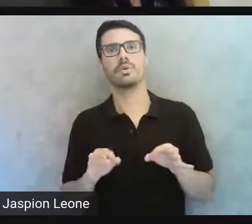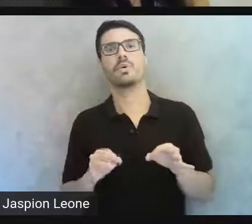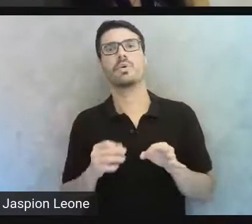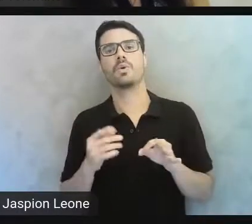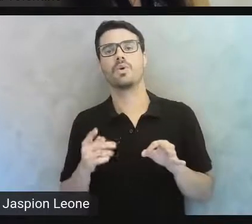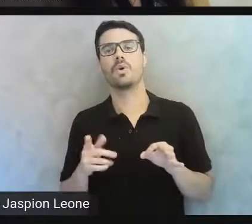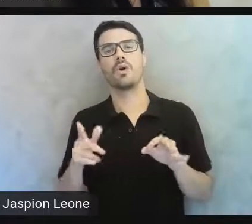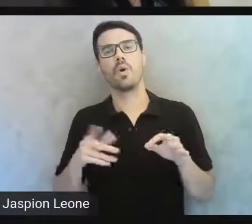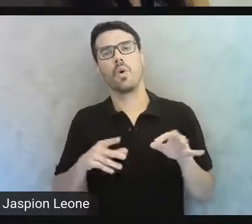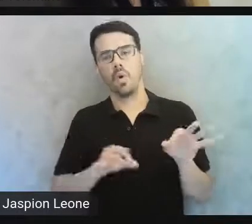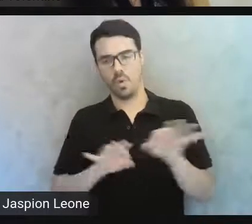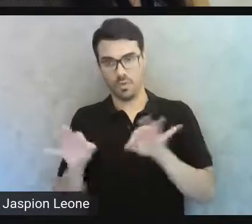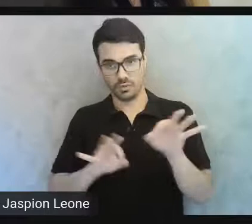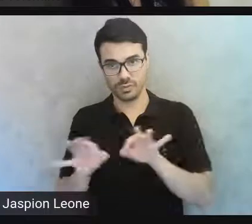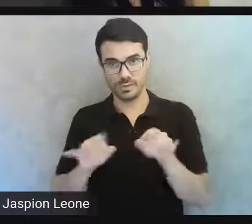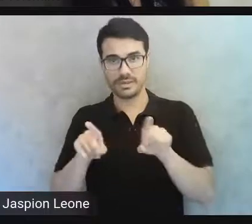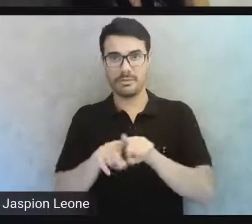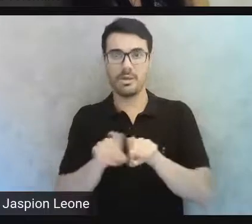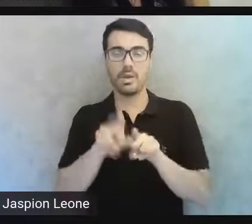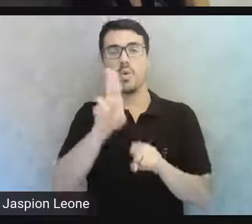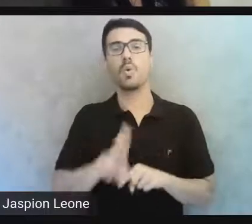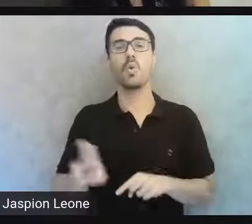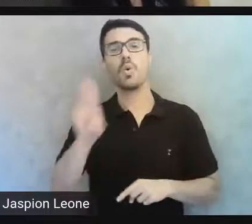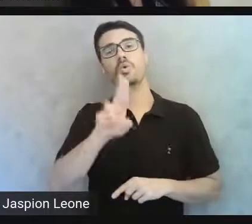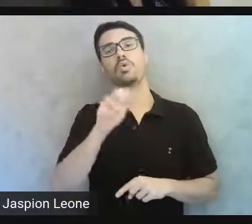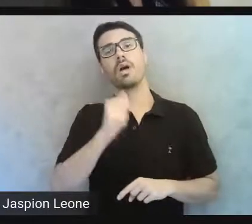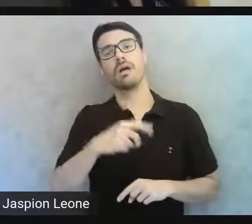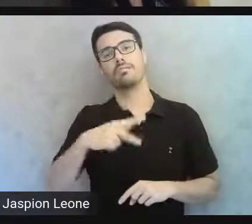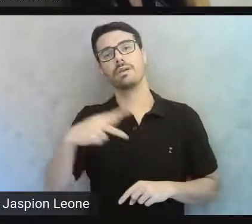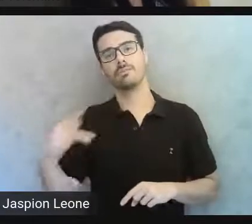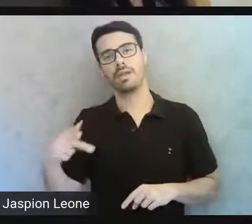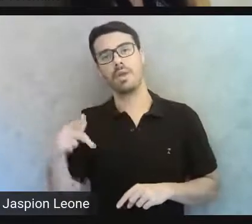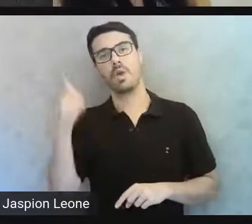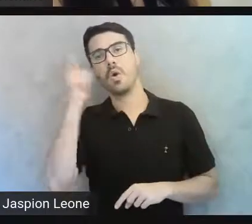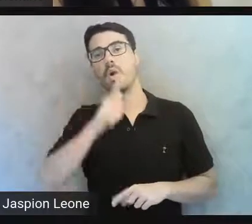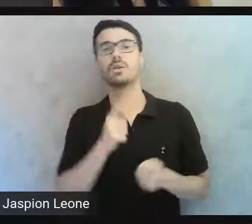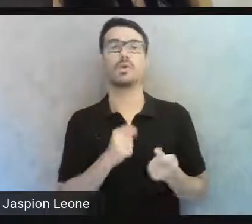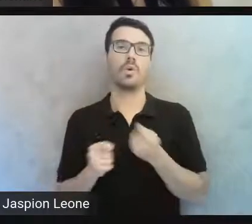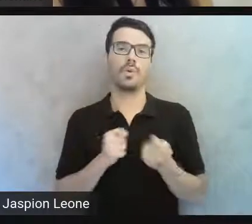limite de gastos e o uso de aplicativos e planilhas para fazer esse controle.